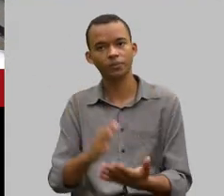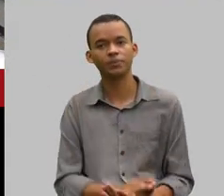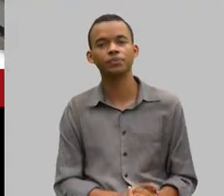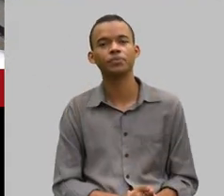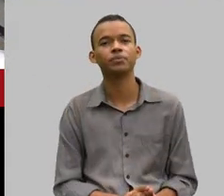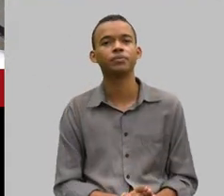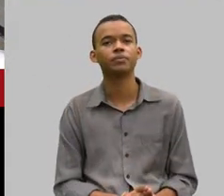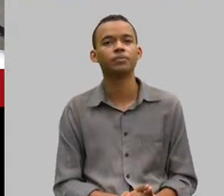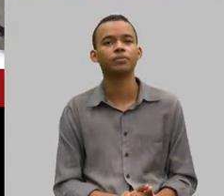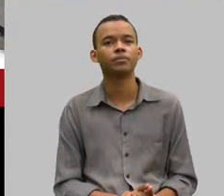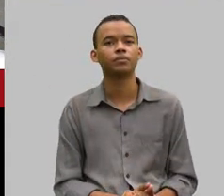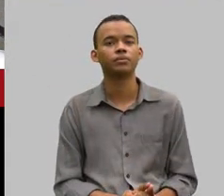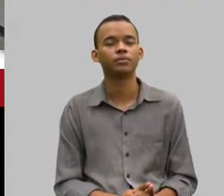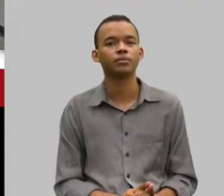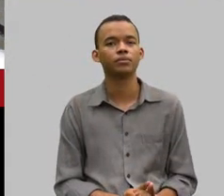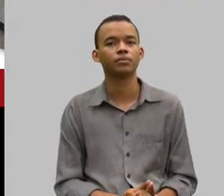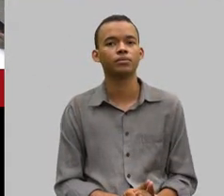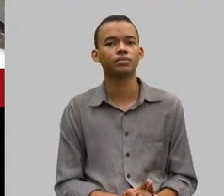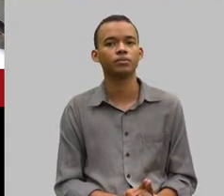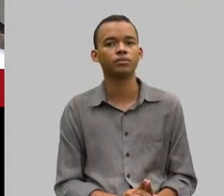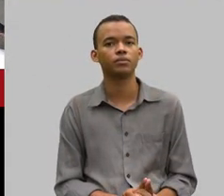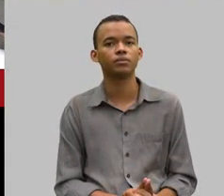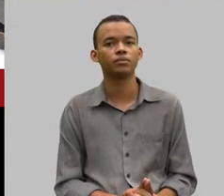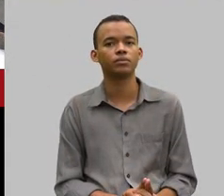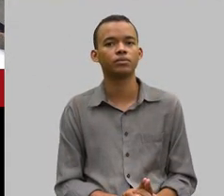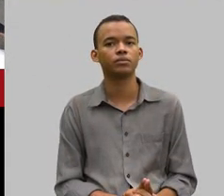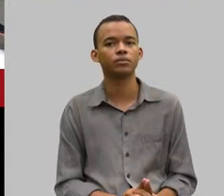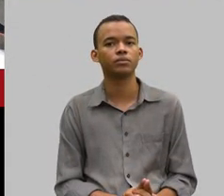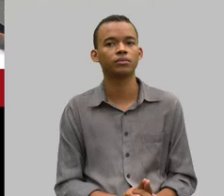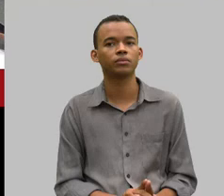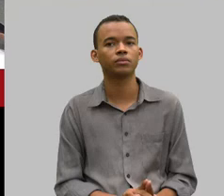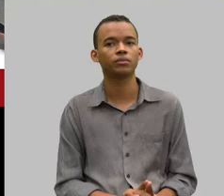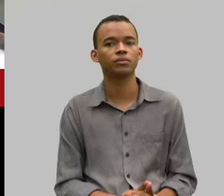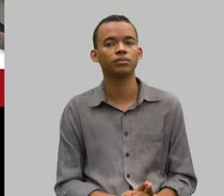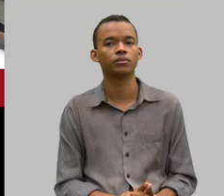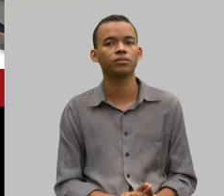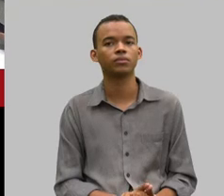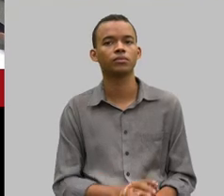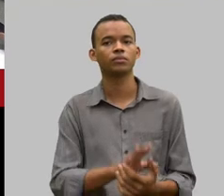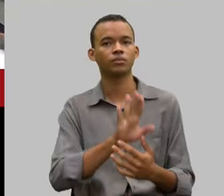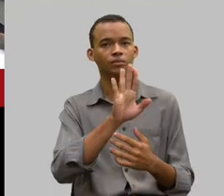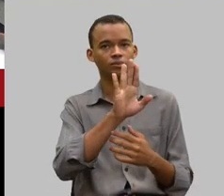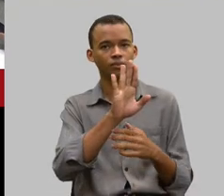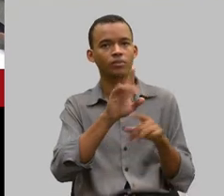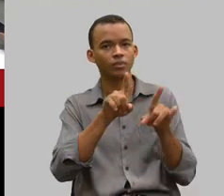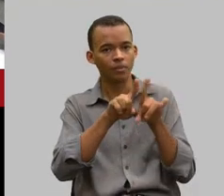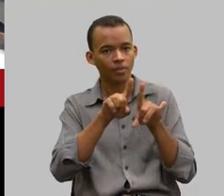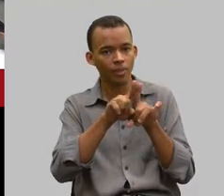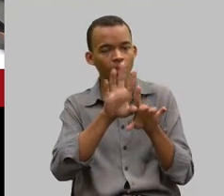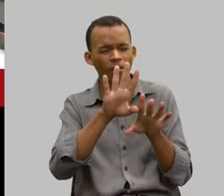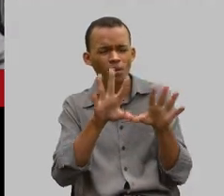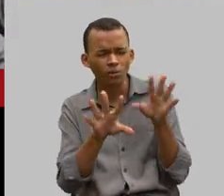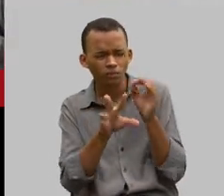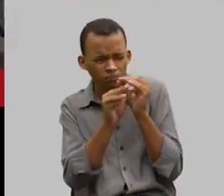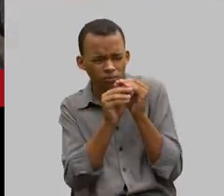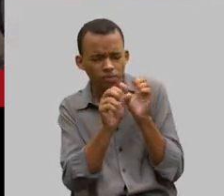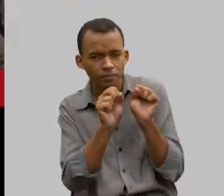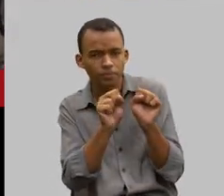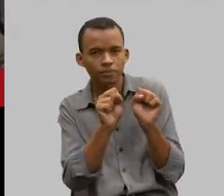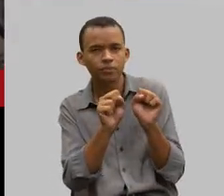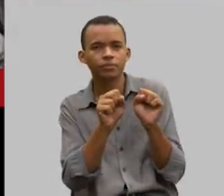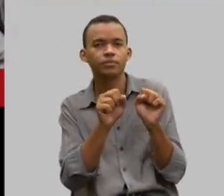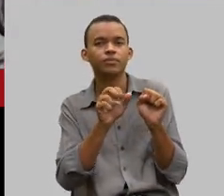obrigado participação do deputado Coronel Henrique Deputado leonido Bó só complementando então eh só